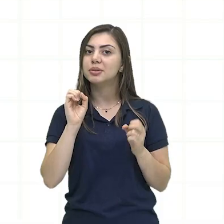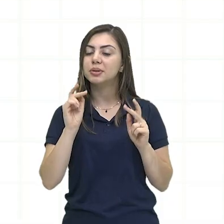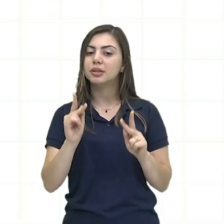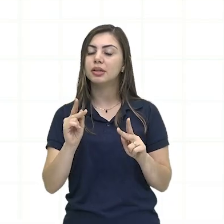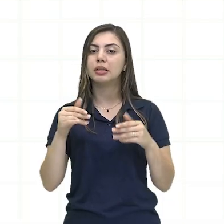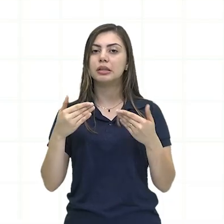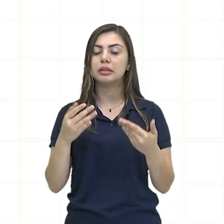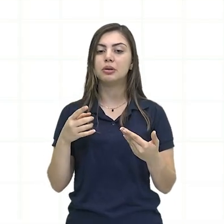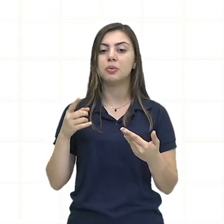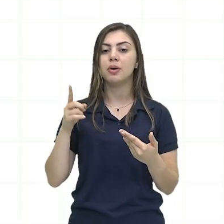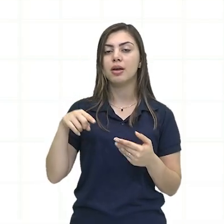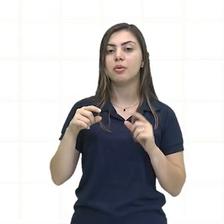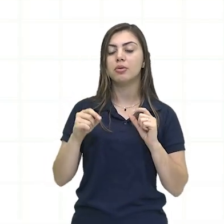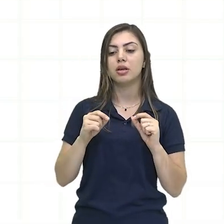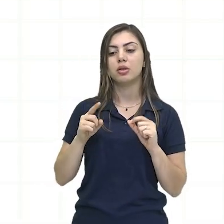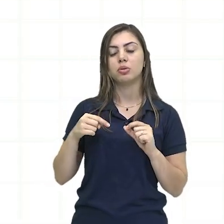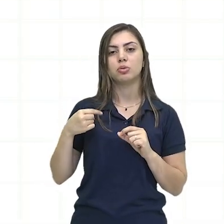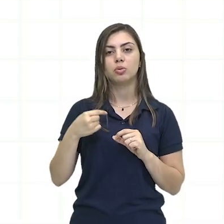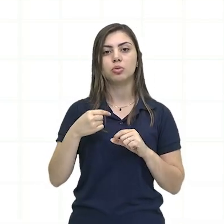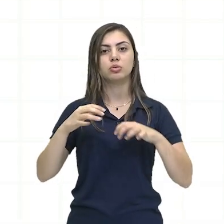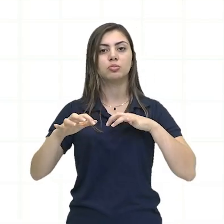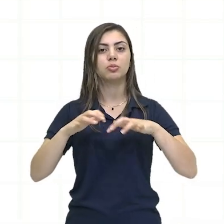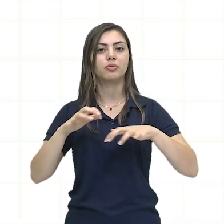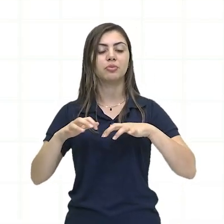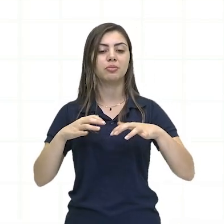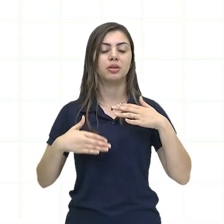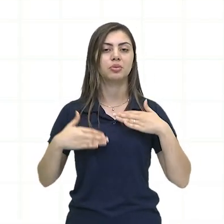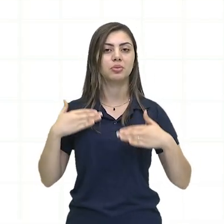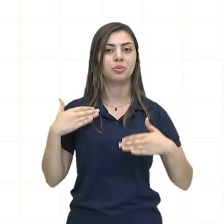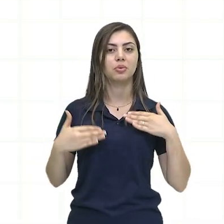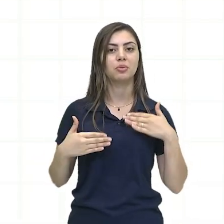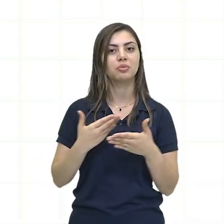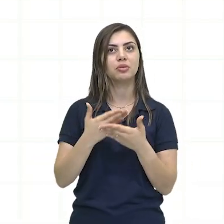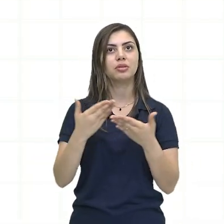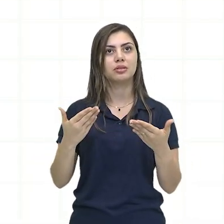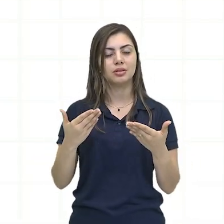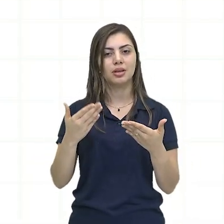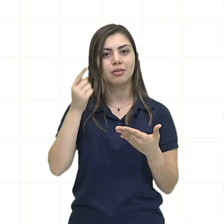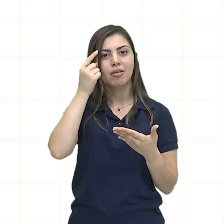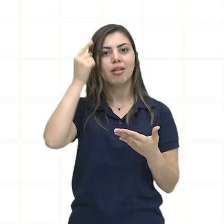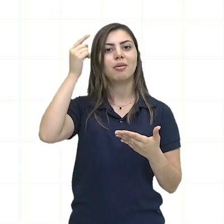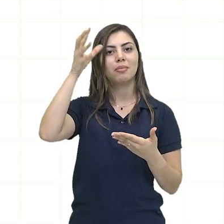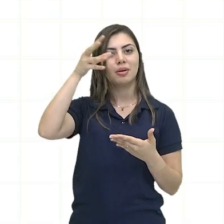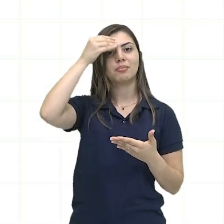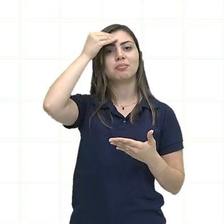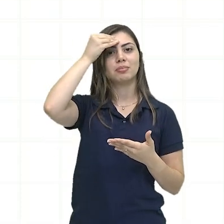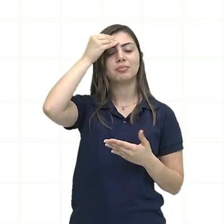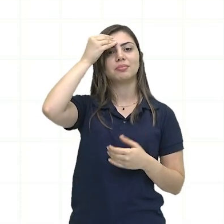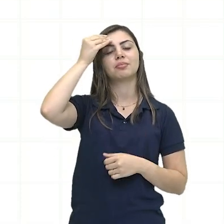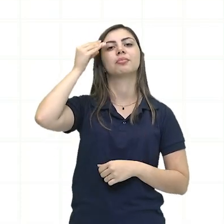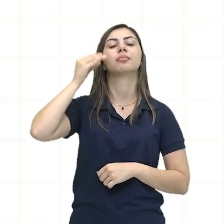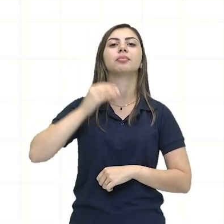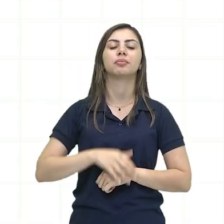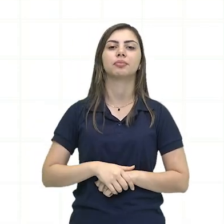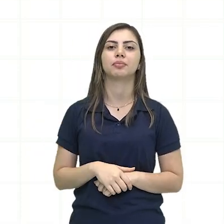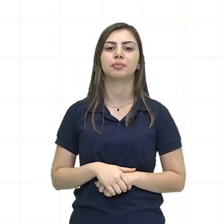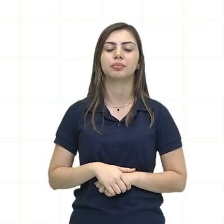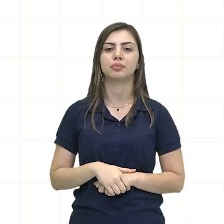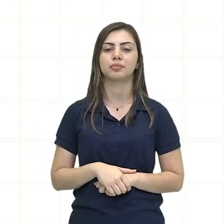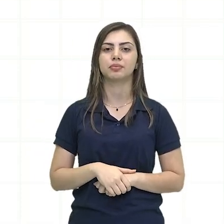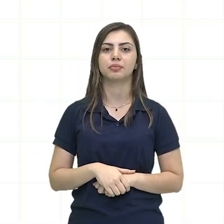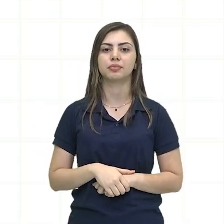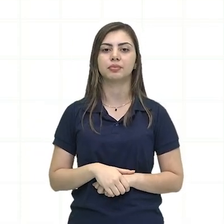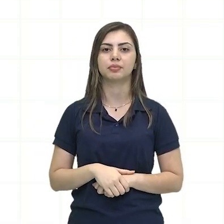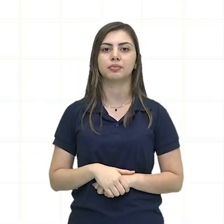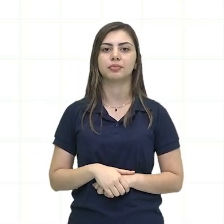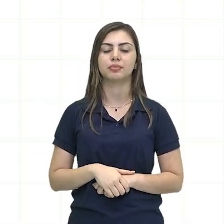de locomover-se, e aí vocês não esquecem mais que está relacionada a movimento, tá? Para vocês terem